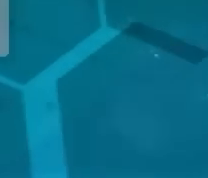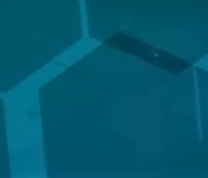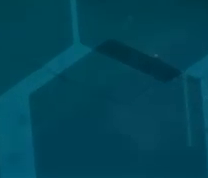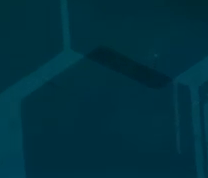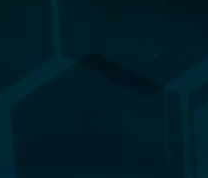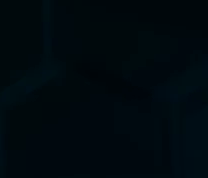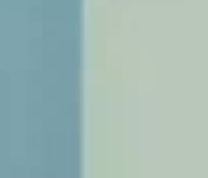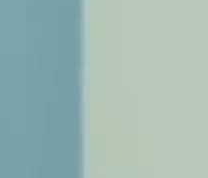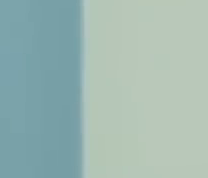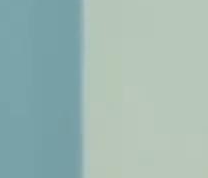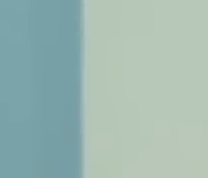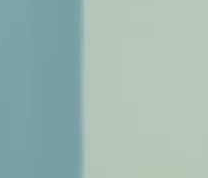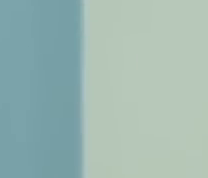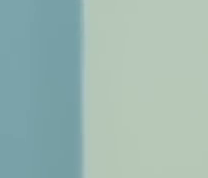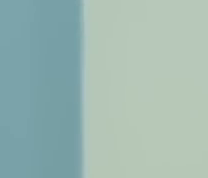segundos.